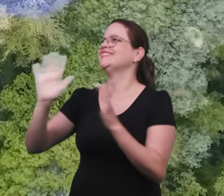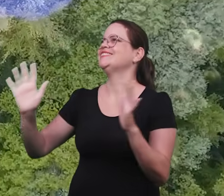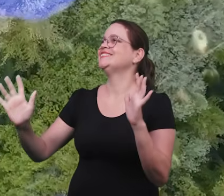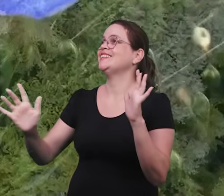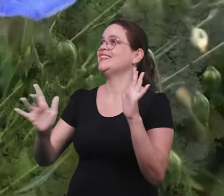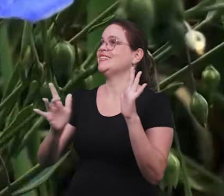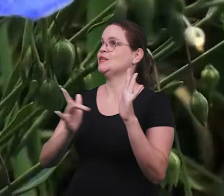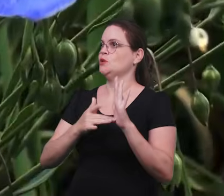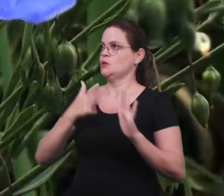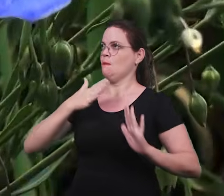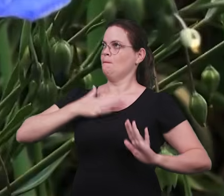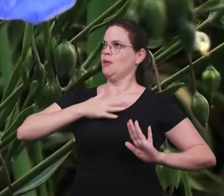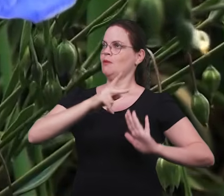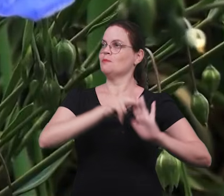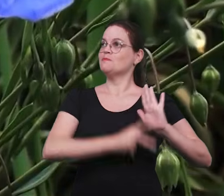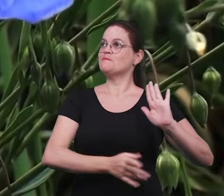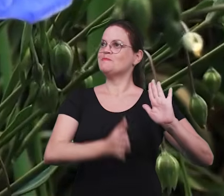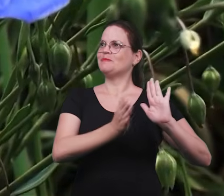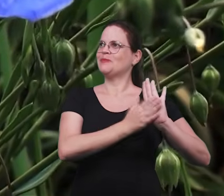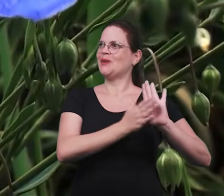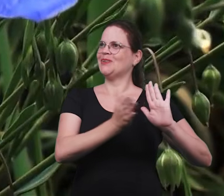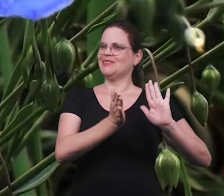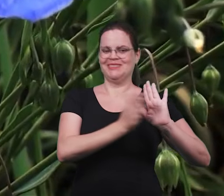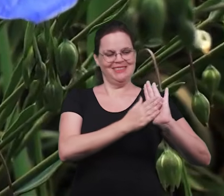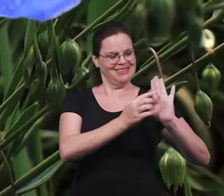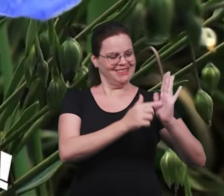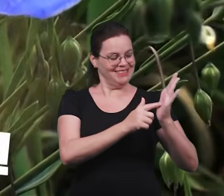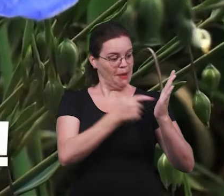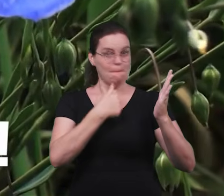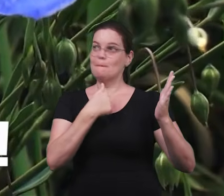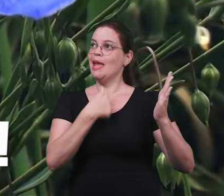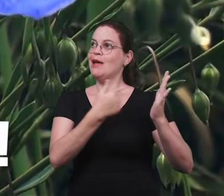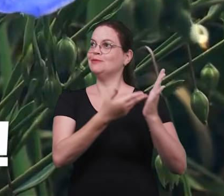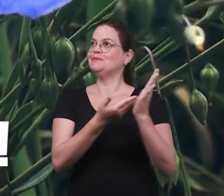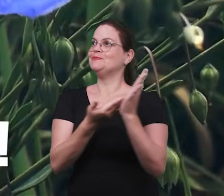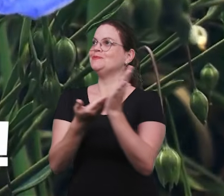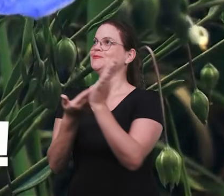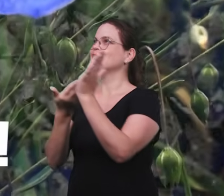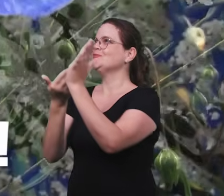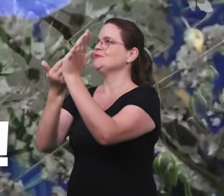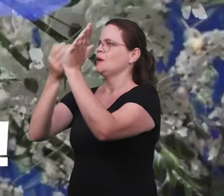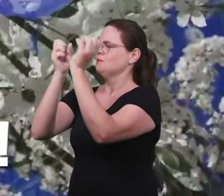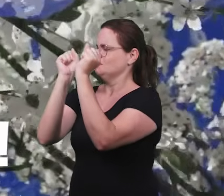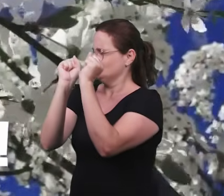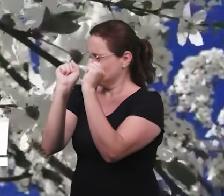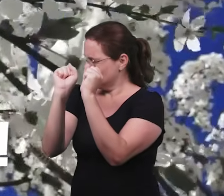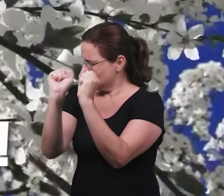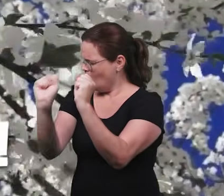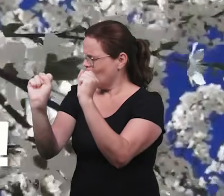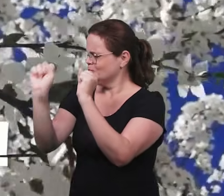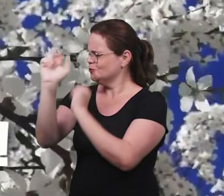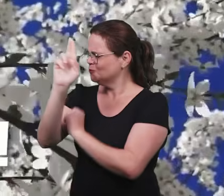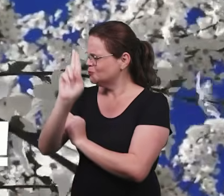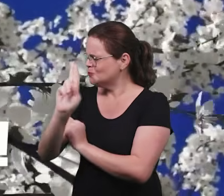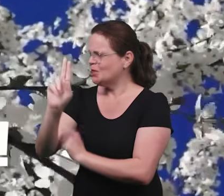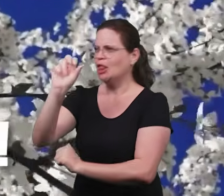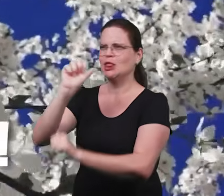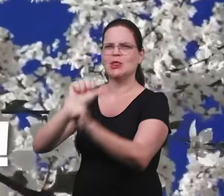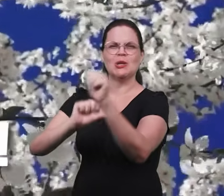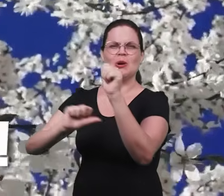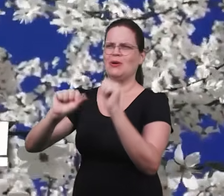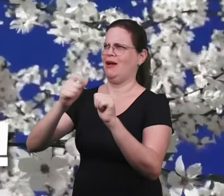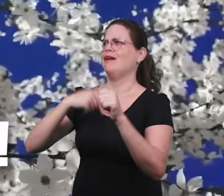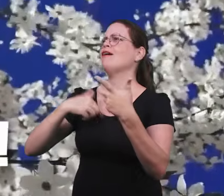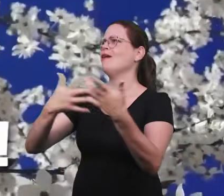destino, ó Deus de amor, fogo que seja assim.